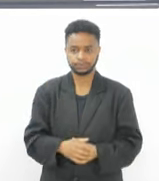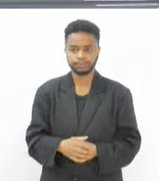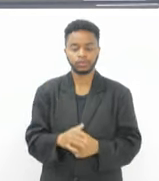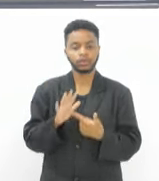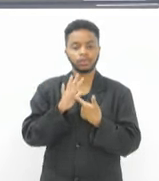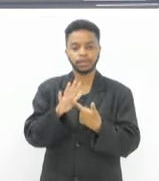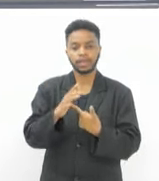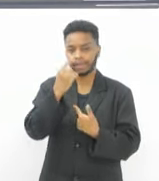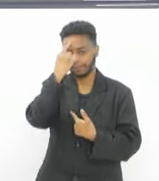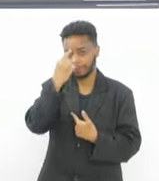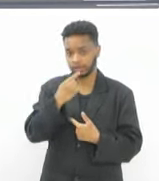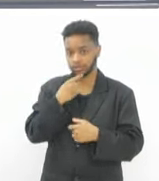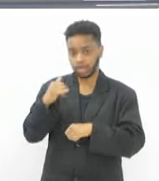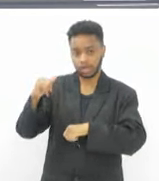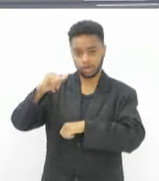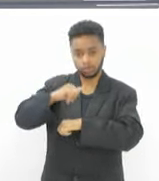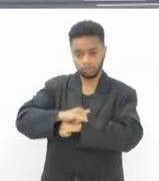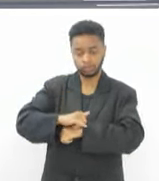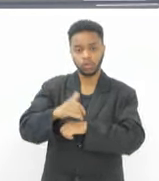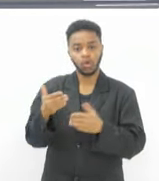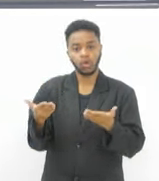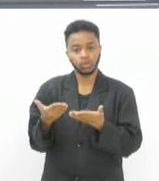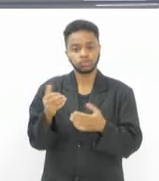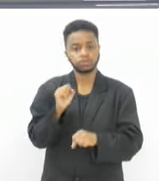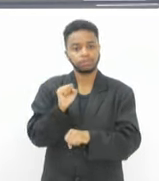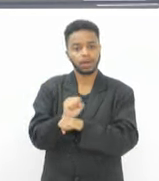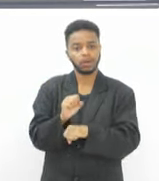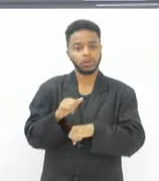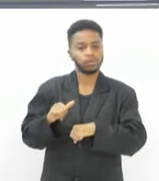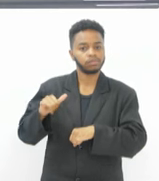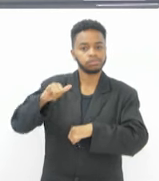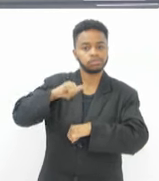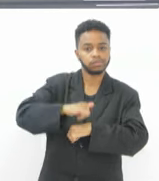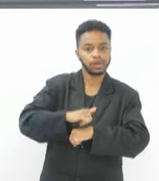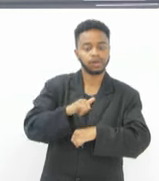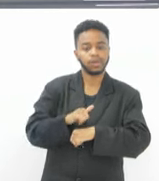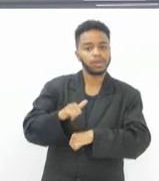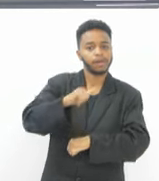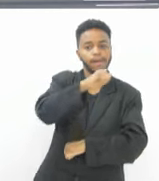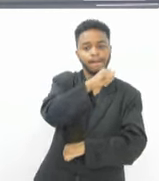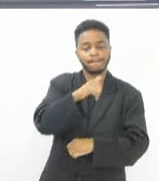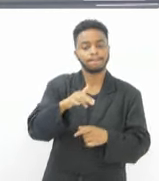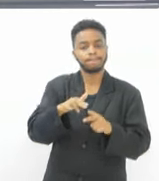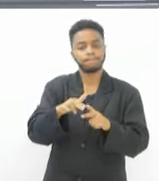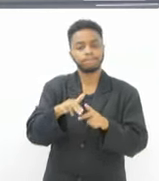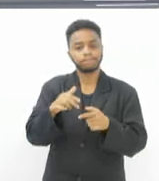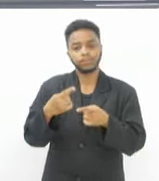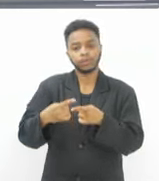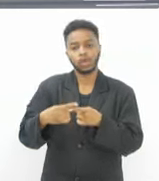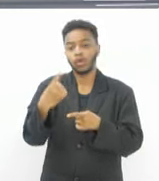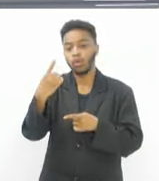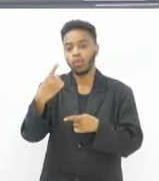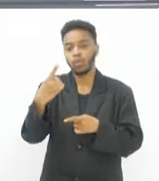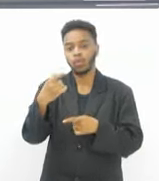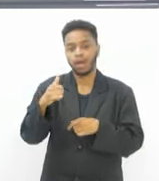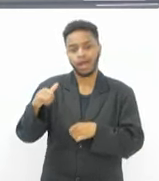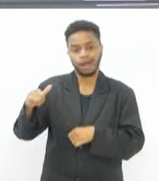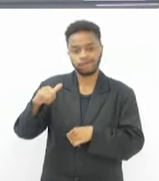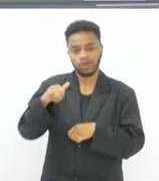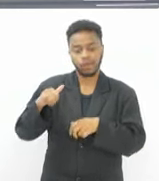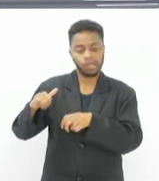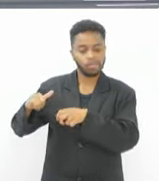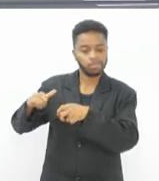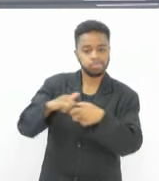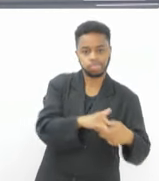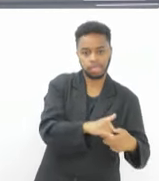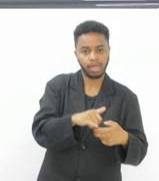do aeroporto Santos Dumont, que teve as operações de pouso e decolagem interrompidas. Uma aeronave teria atropelado uma ave e